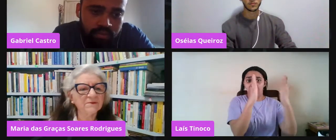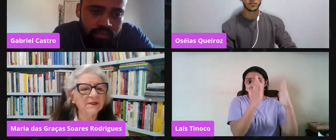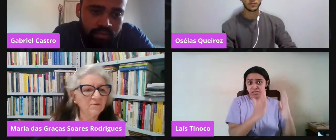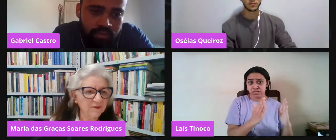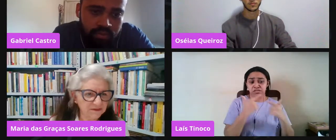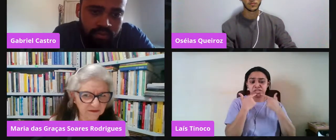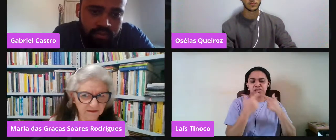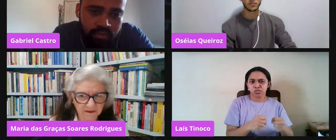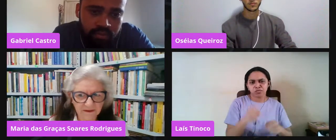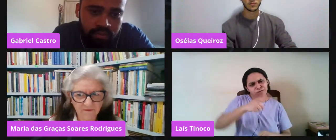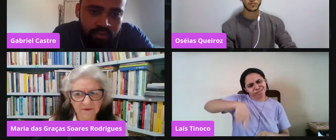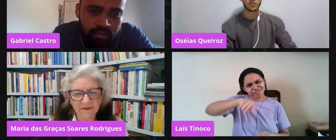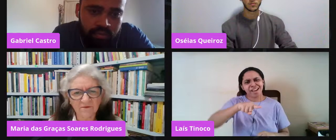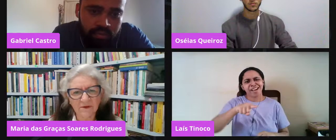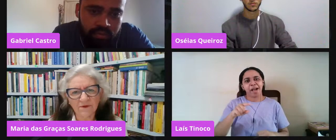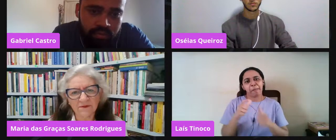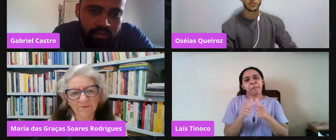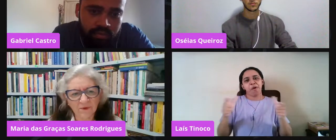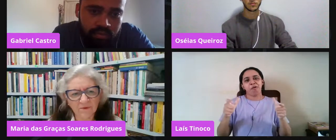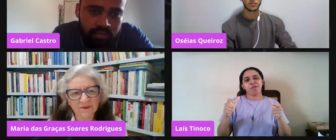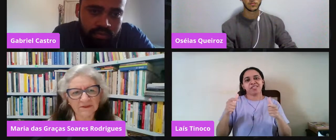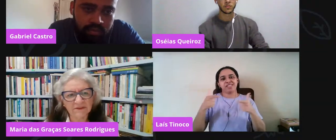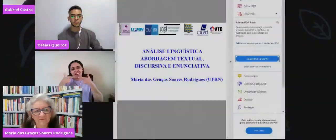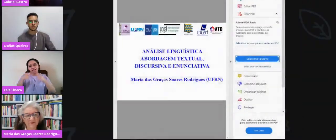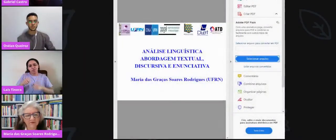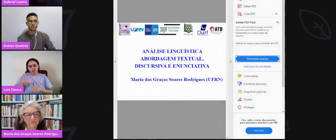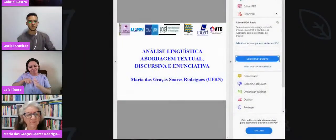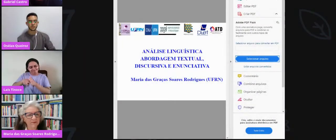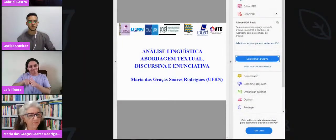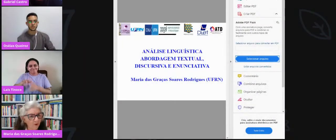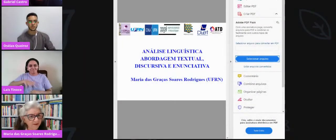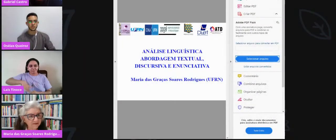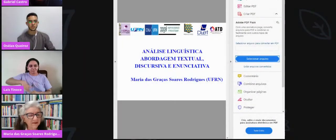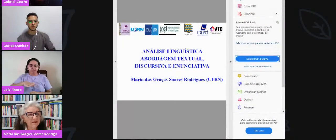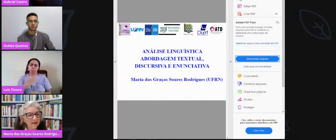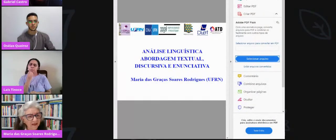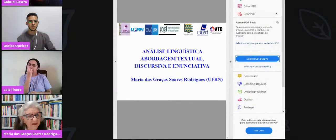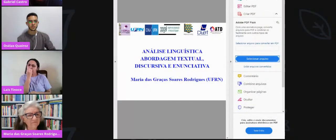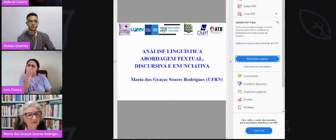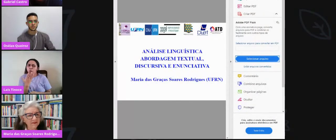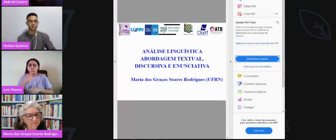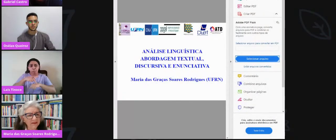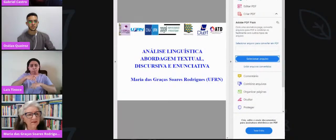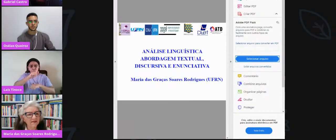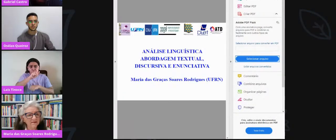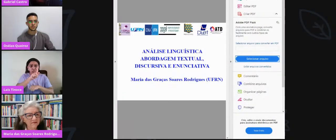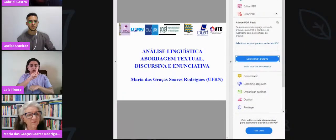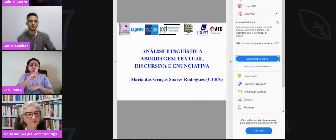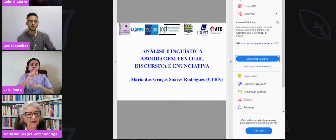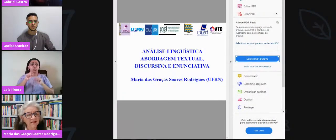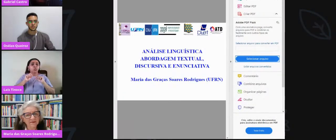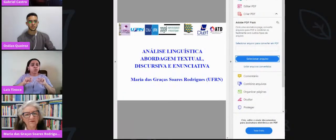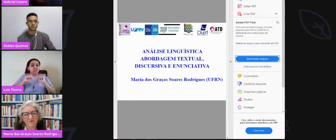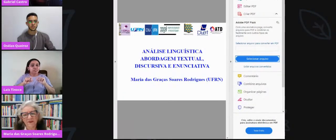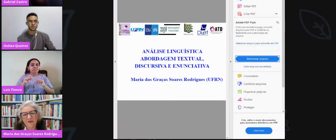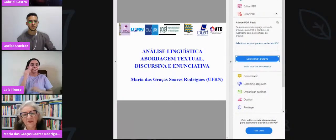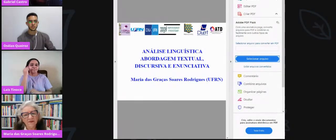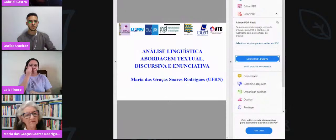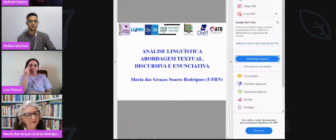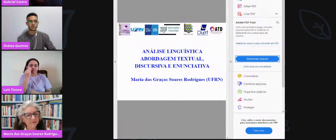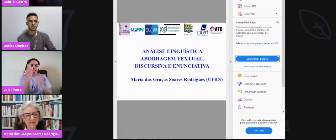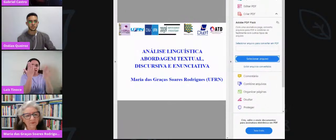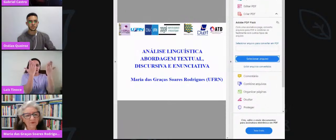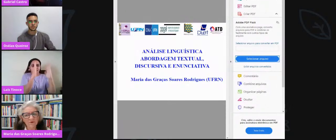porque vocês são da linguística. E eu sei que uma coisa boa quando a gente está fazendo pós é ver experiências com análises,